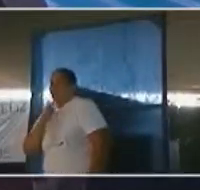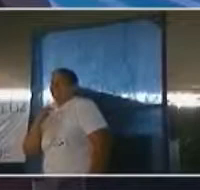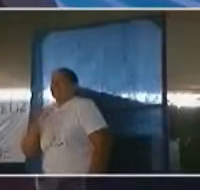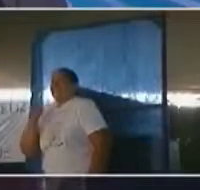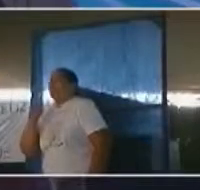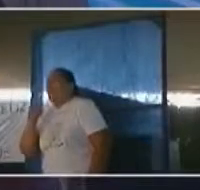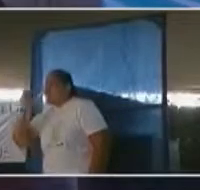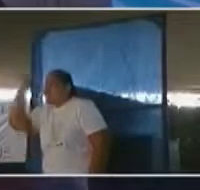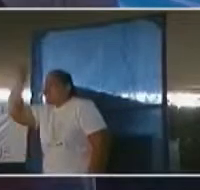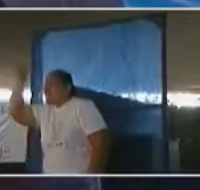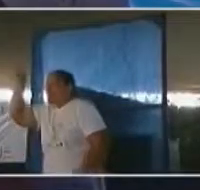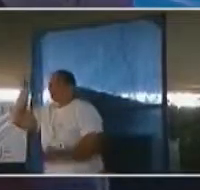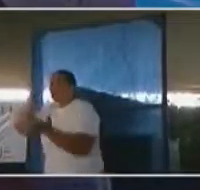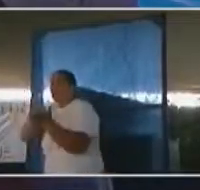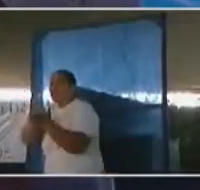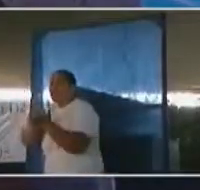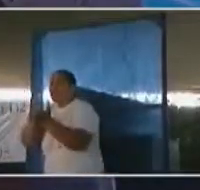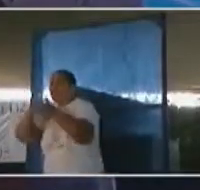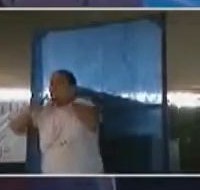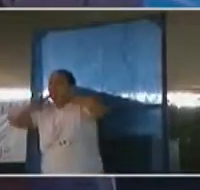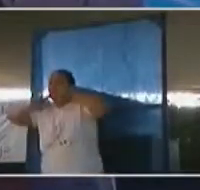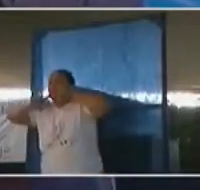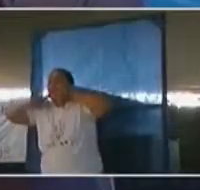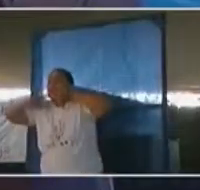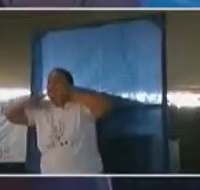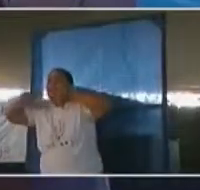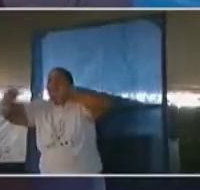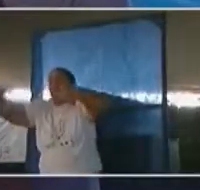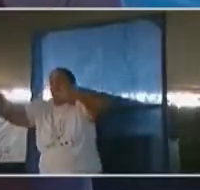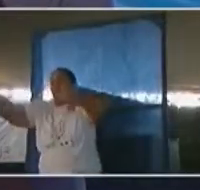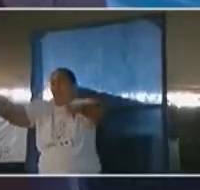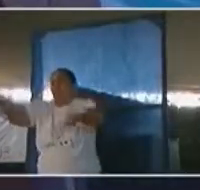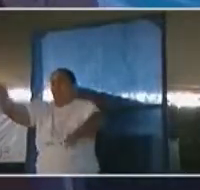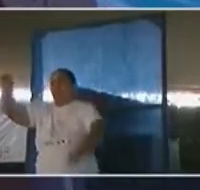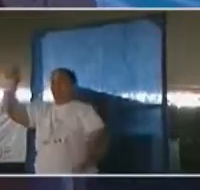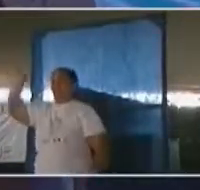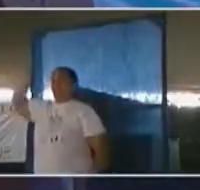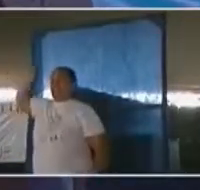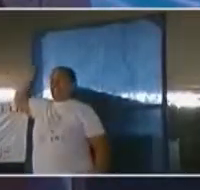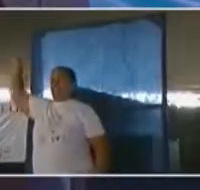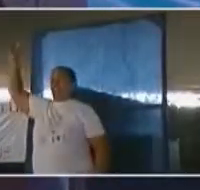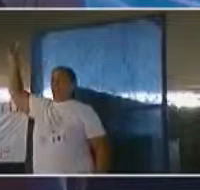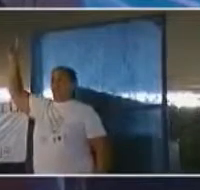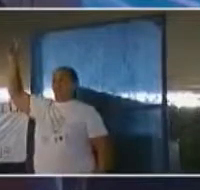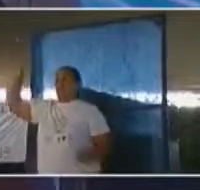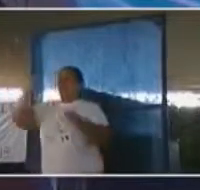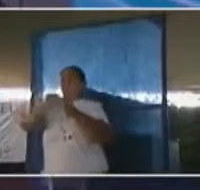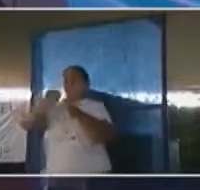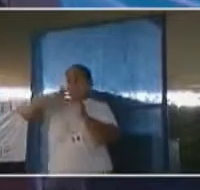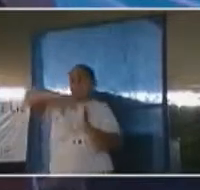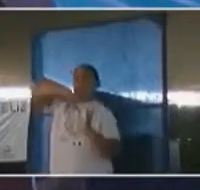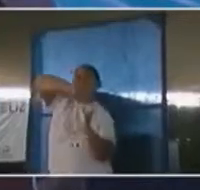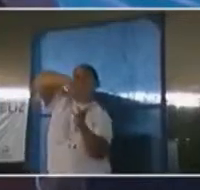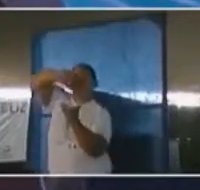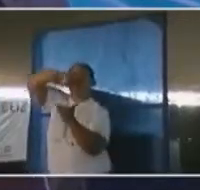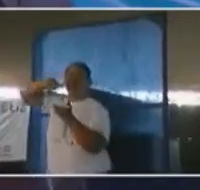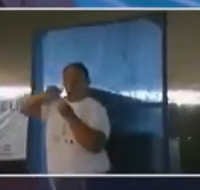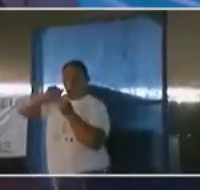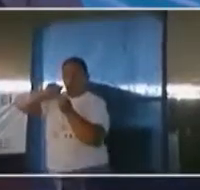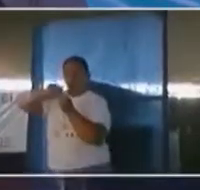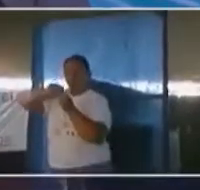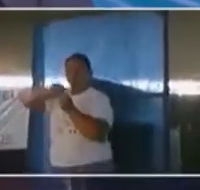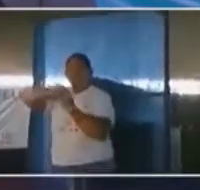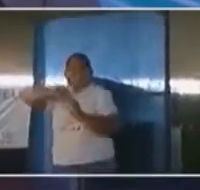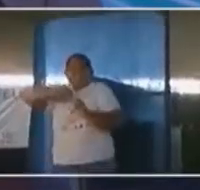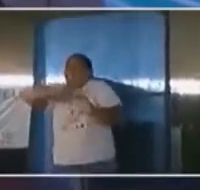a vocês. Deus que fez o mundo e tudo que nele existe é o Senhor do céu e da terra e não mora em